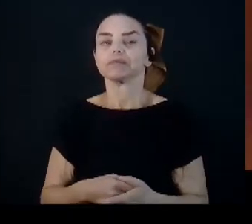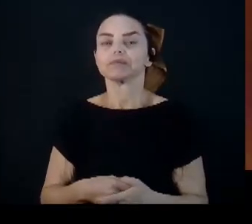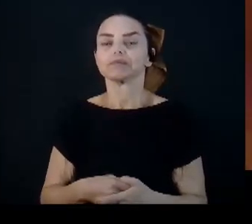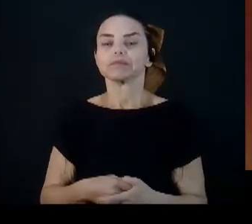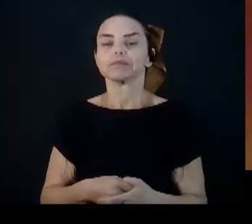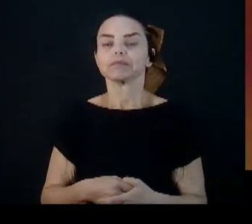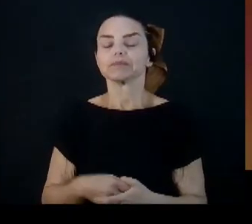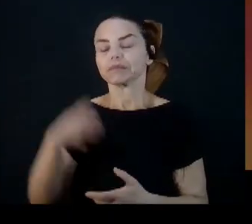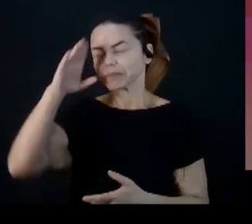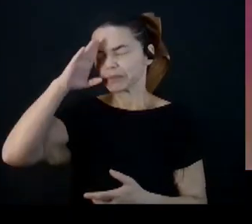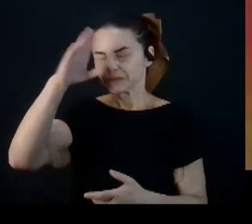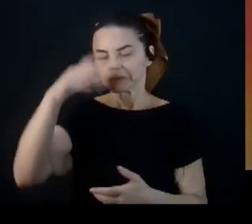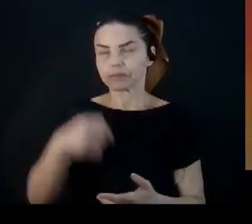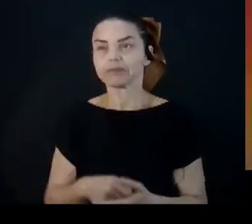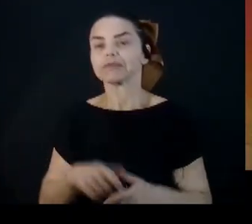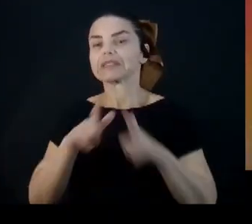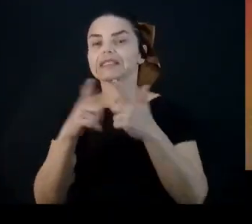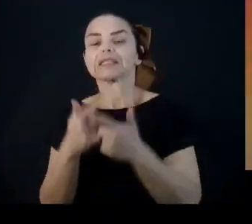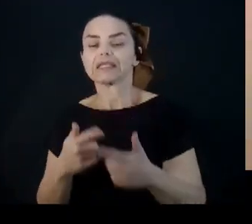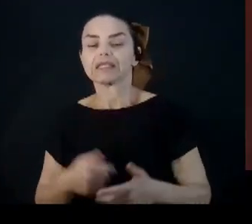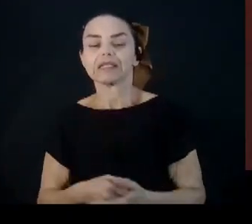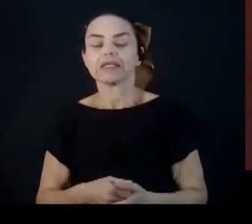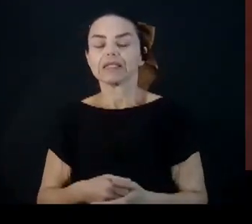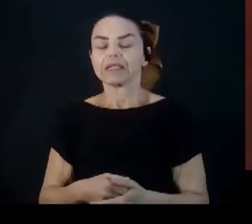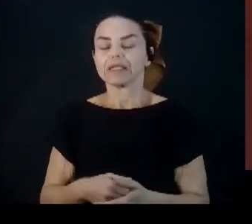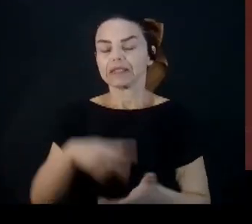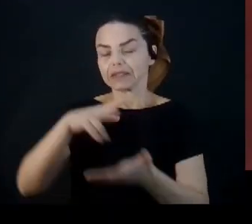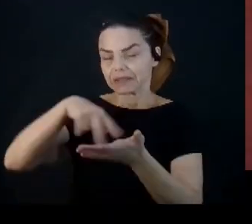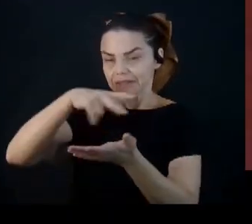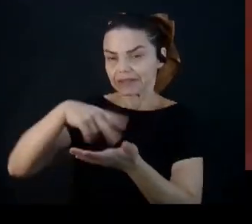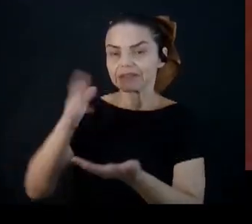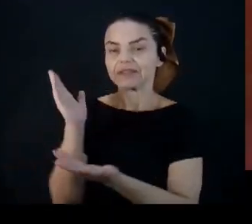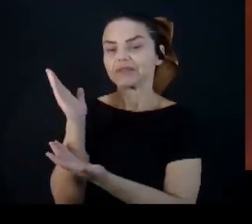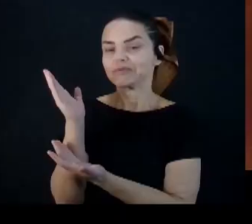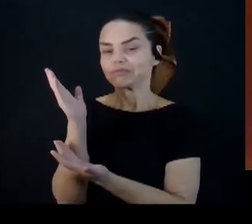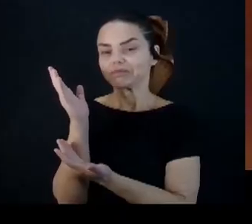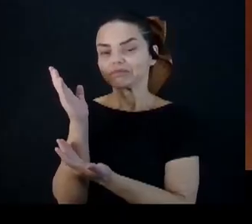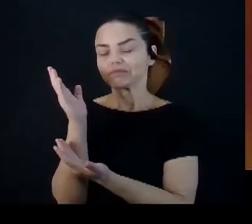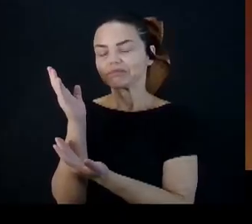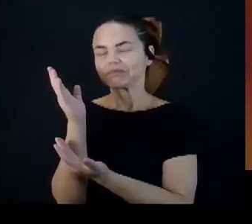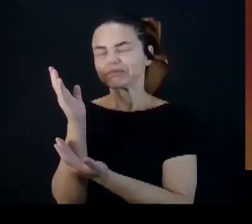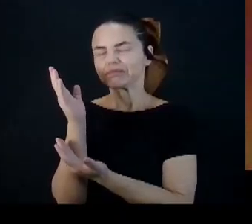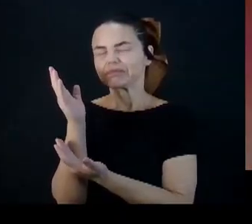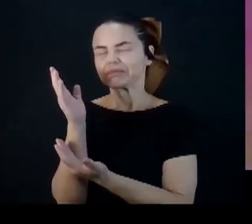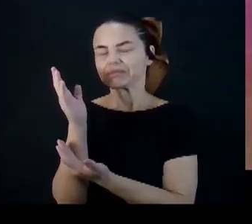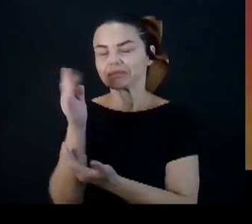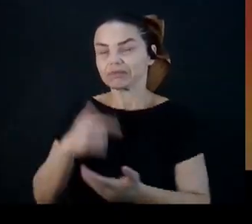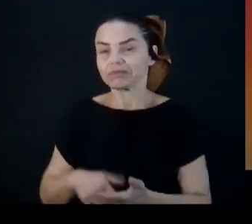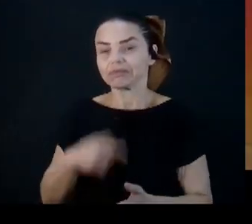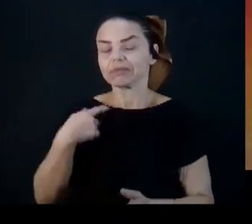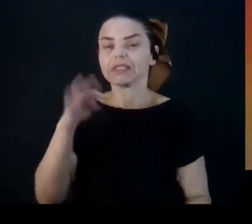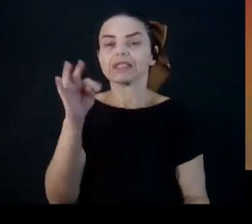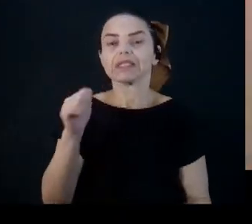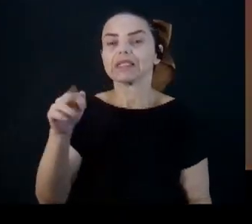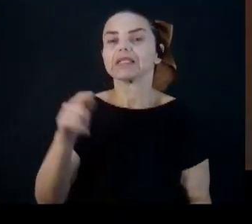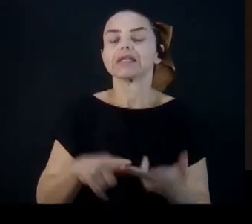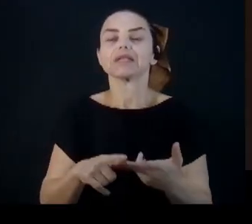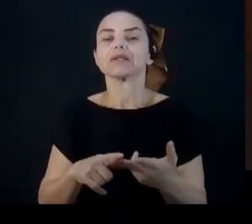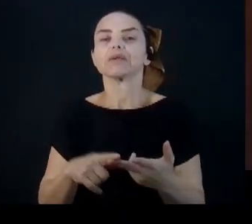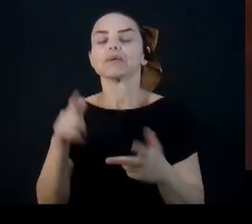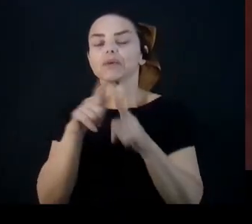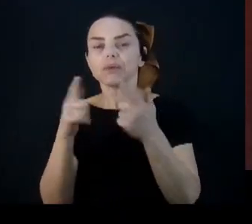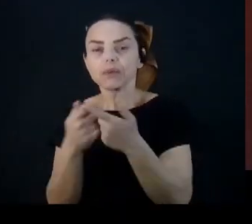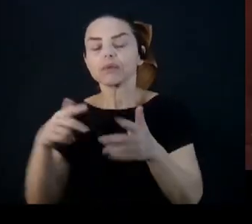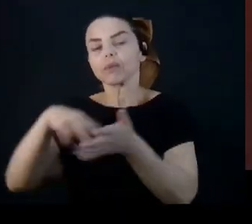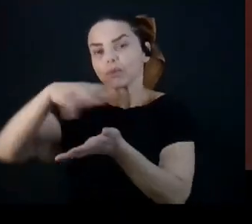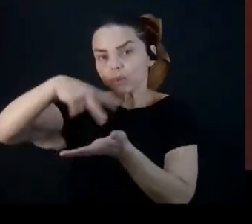principalmente com o nosso grupo de dança. Nós temos um grupo de dança folclórica, né, chamado Tanzgruppe Friburgo, né, que é Grupo de Danças de